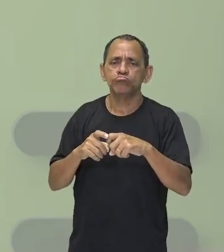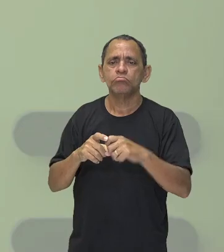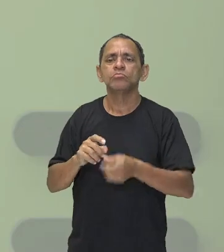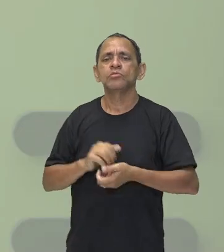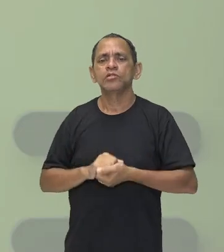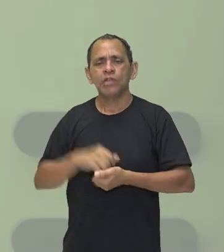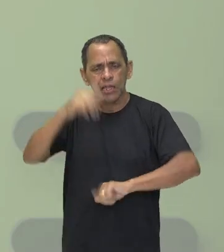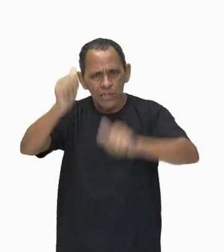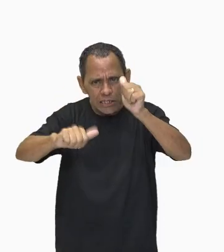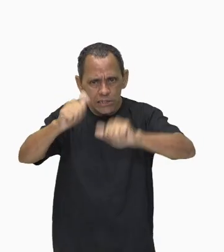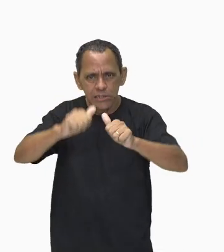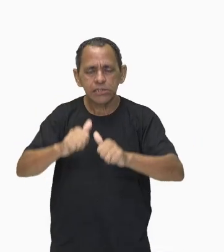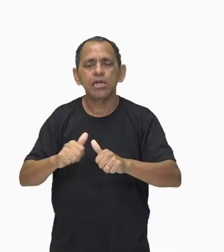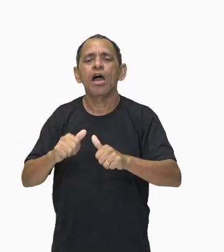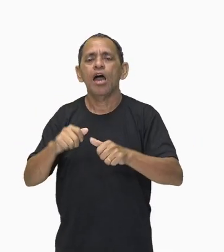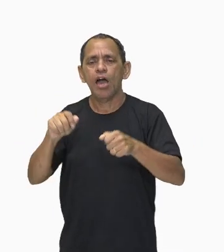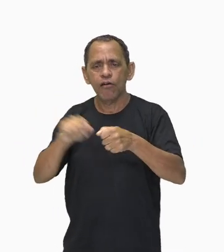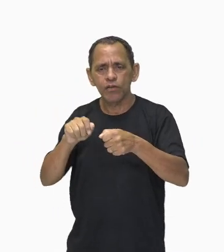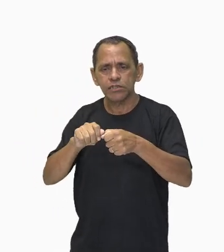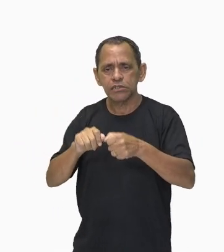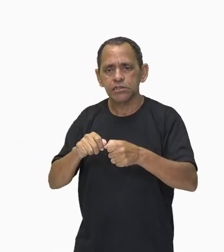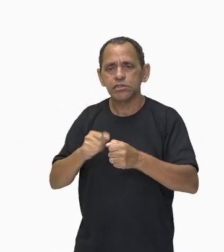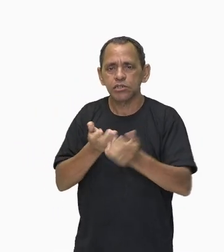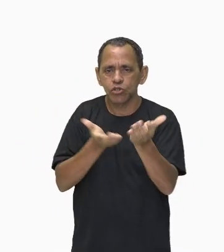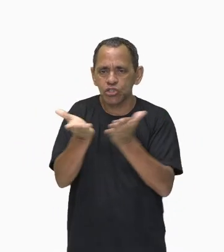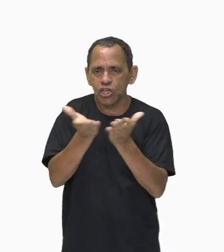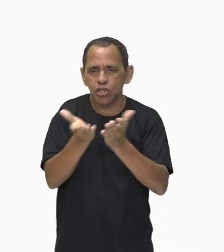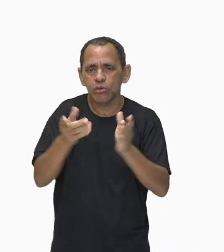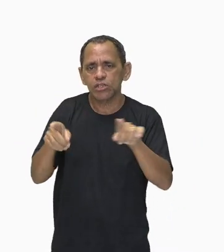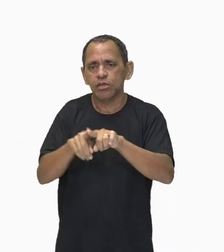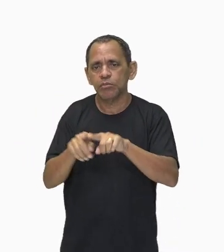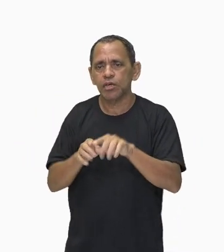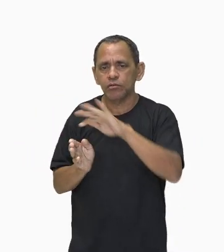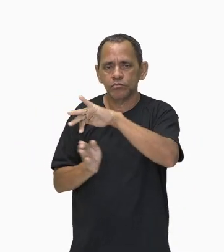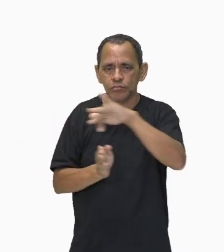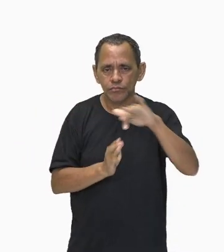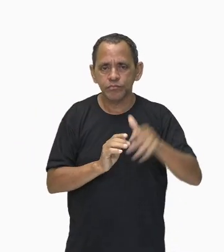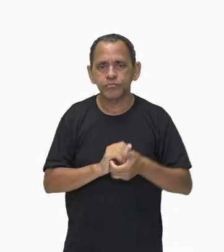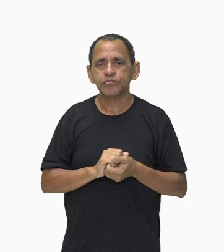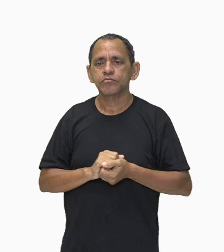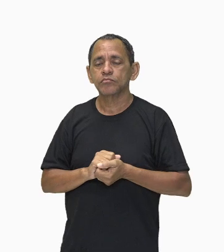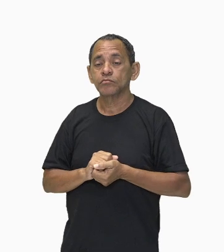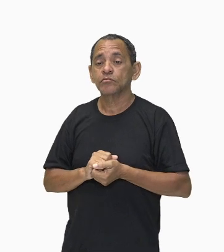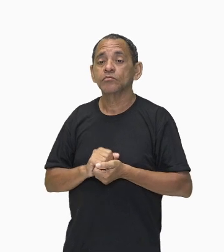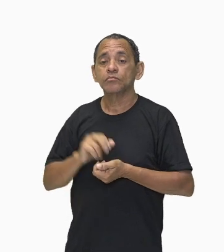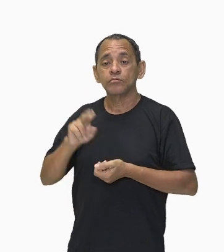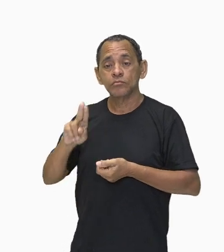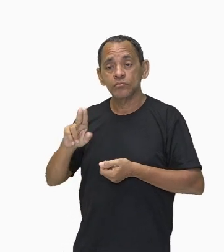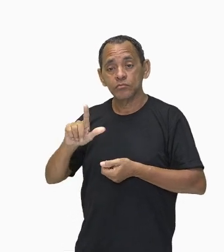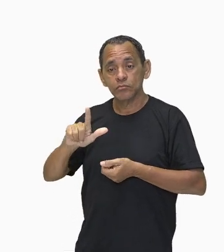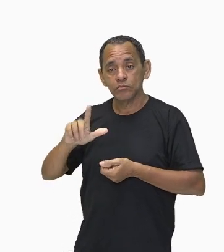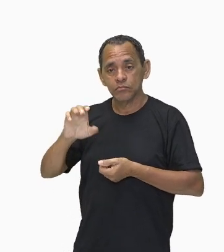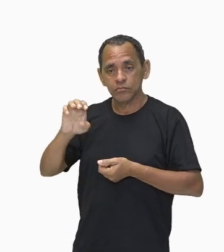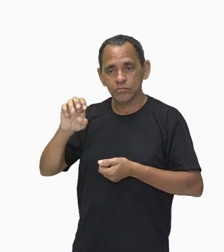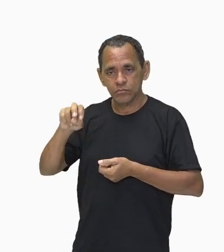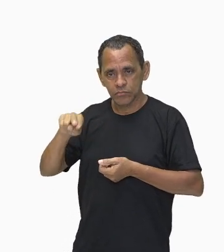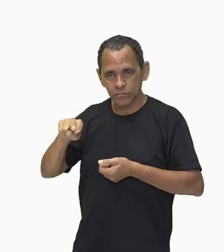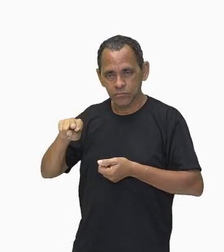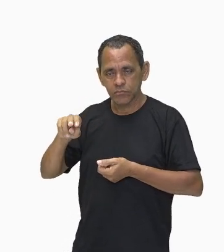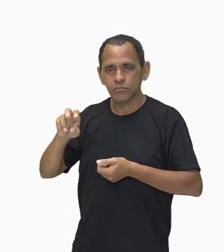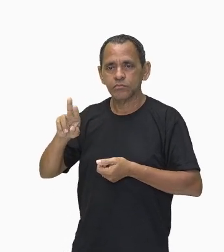esse tratamento. E por último, nós temos aí a úlcera peptídica.